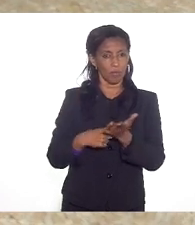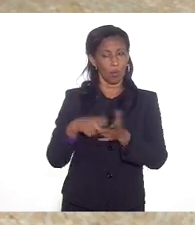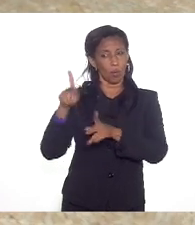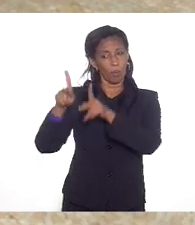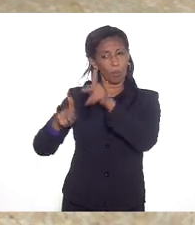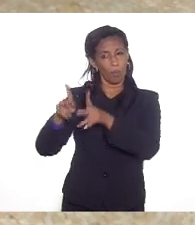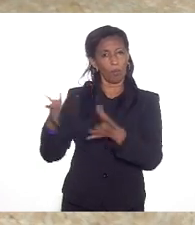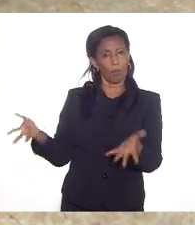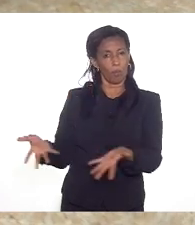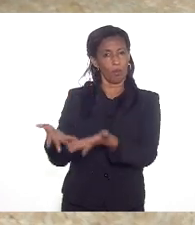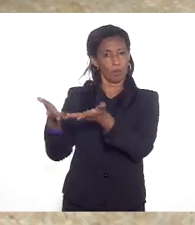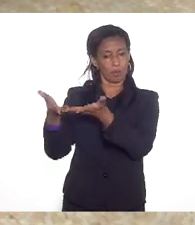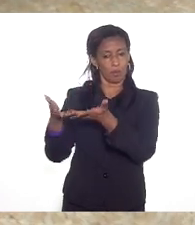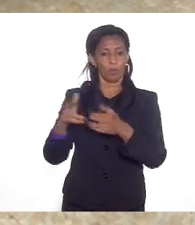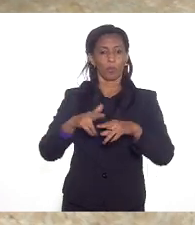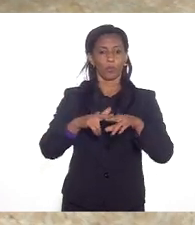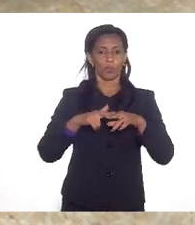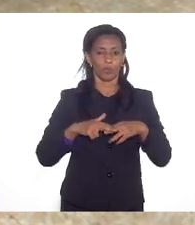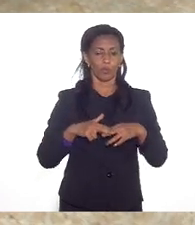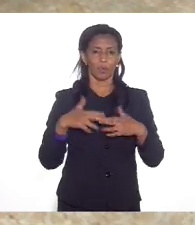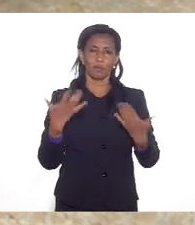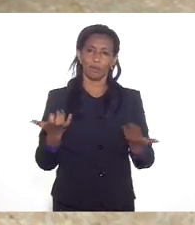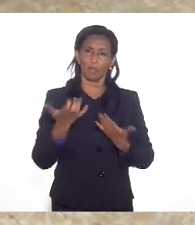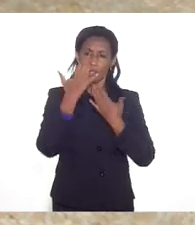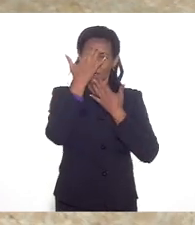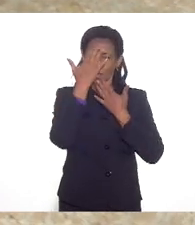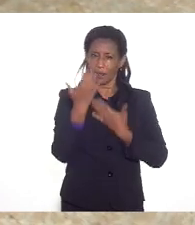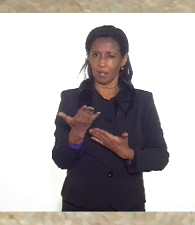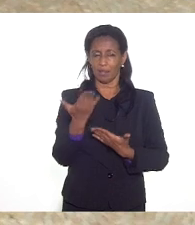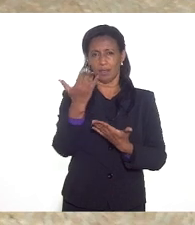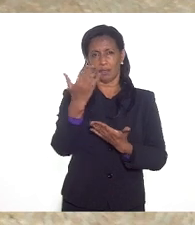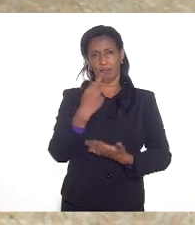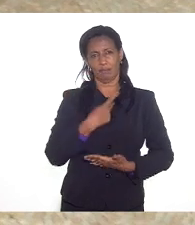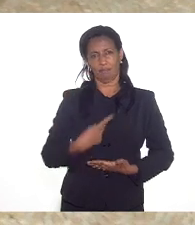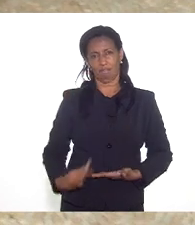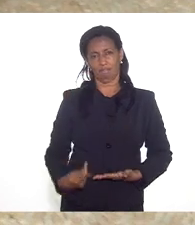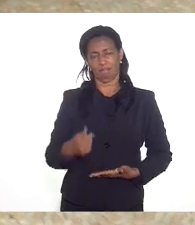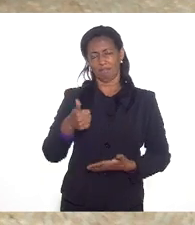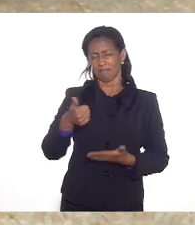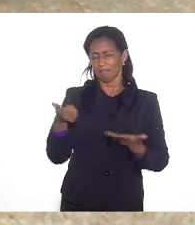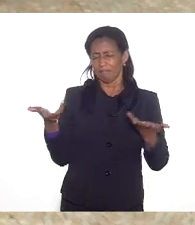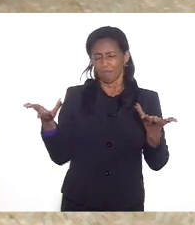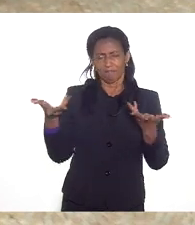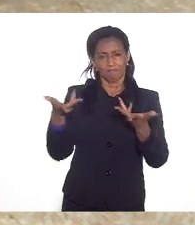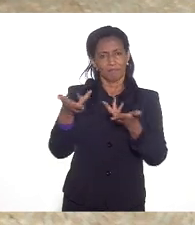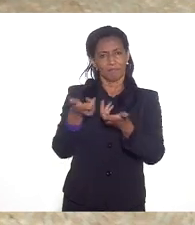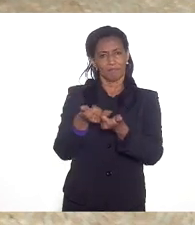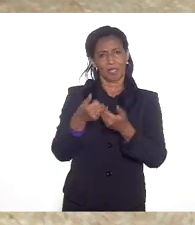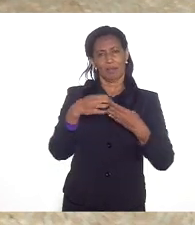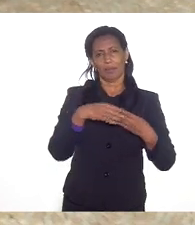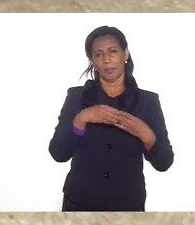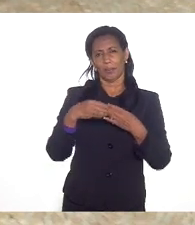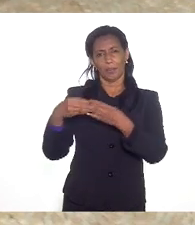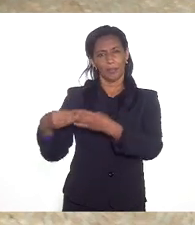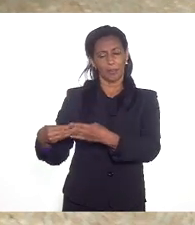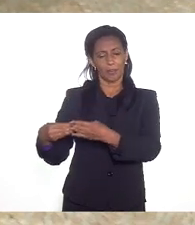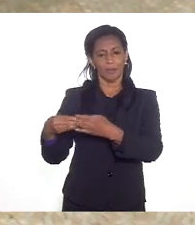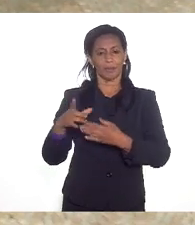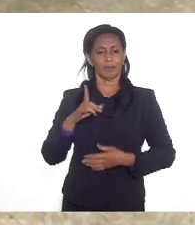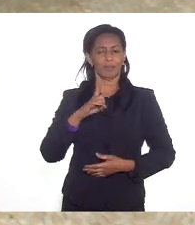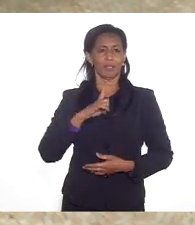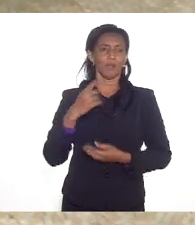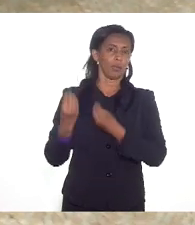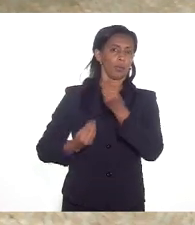com a população por isso o presidente eu quero agradecer o senhor pela brilhante condução que o senhor teve